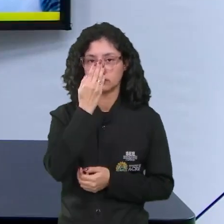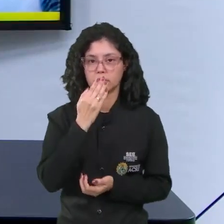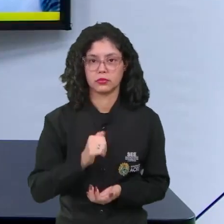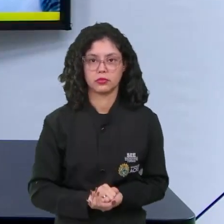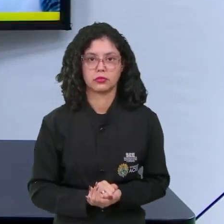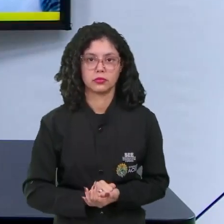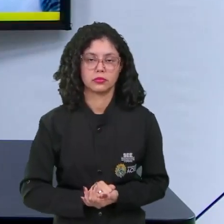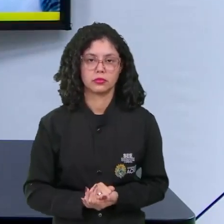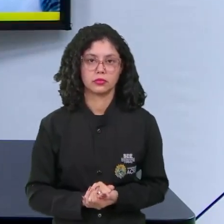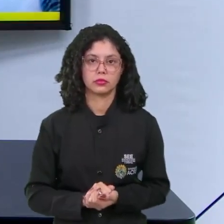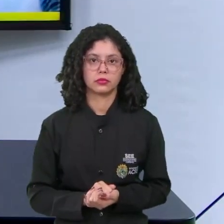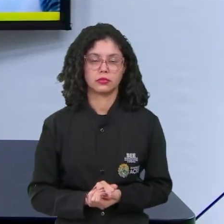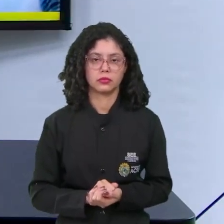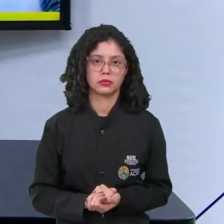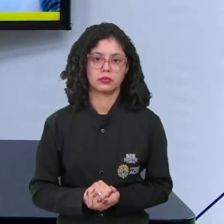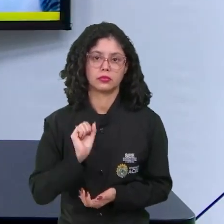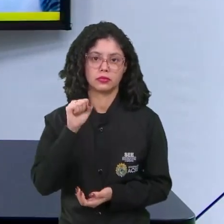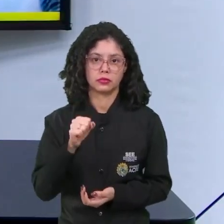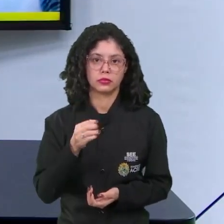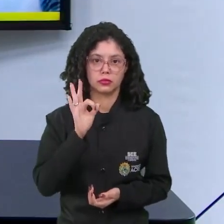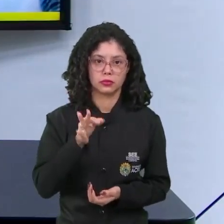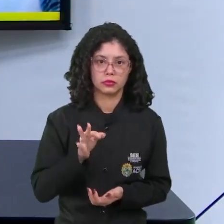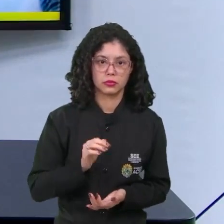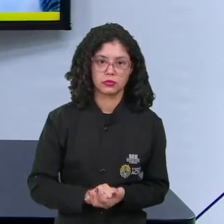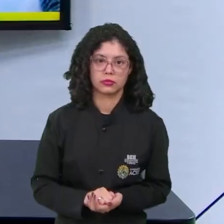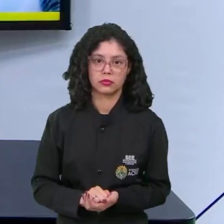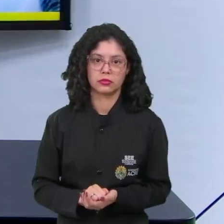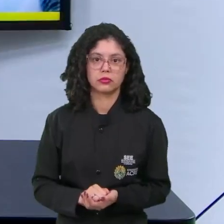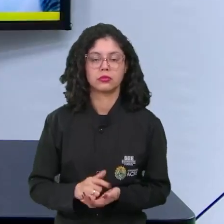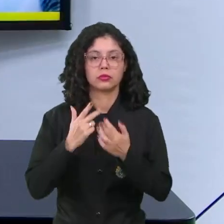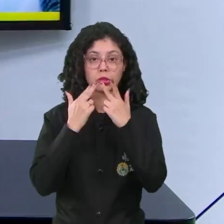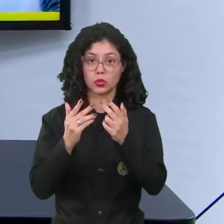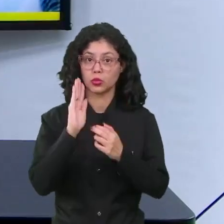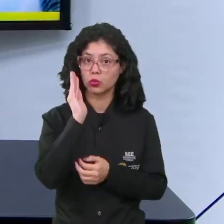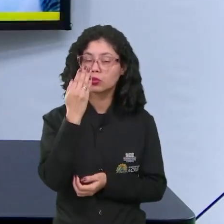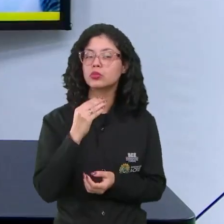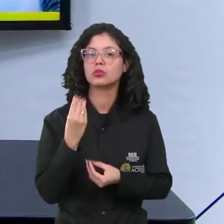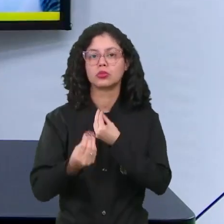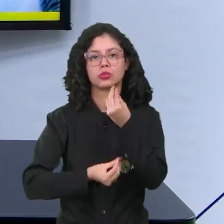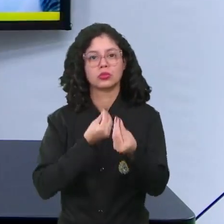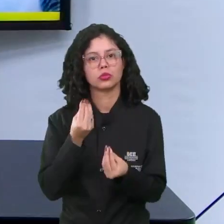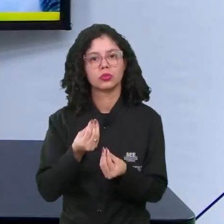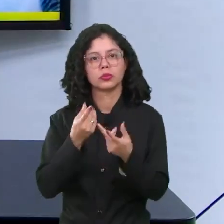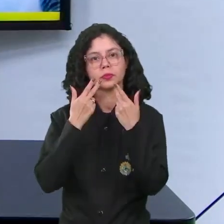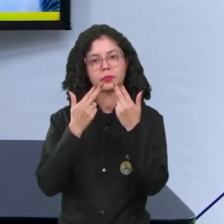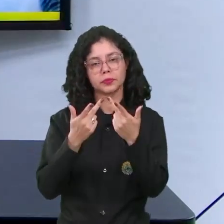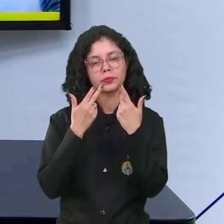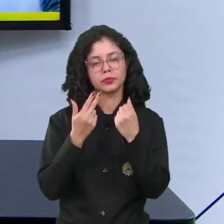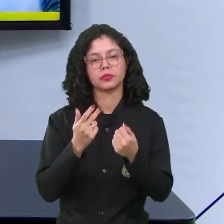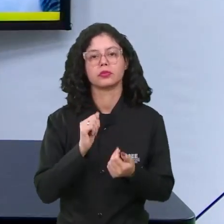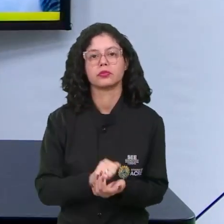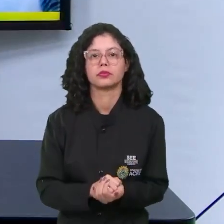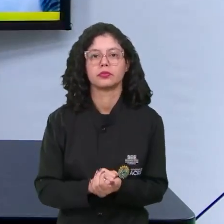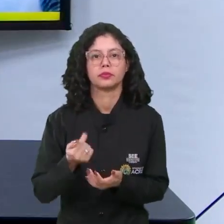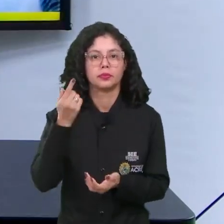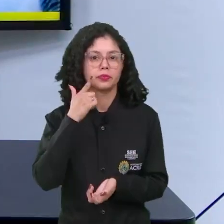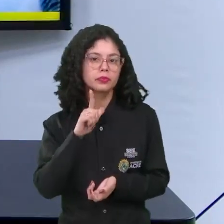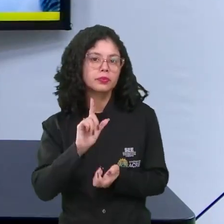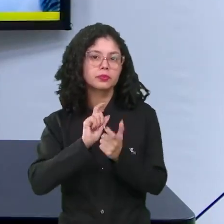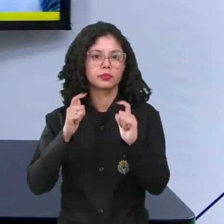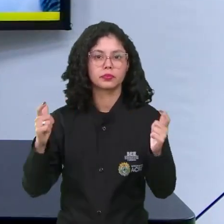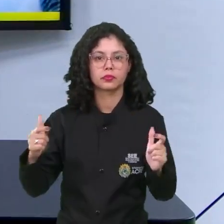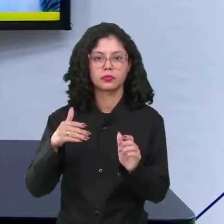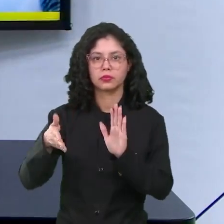news? Notícia falsa, é isso mesmo, você acertou, viu? Notícia falsa. E como essas notícias, elas ganham